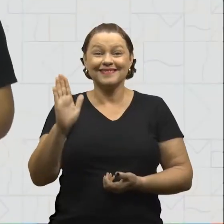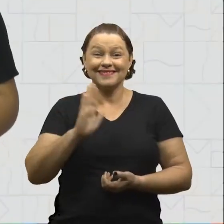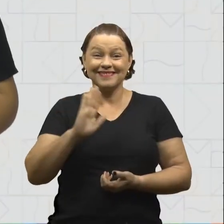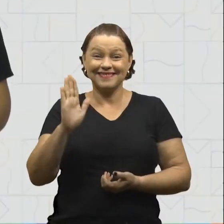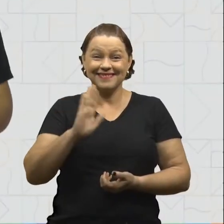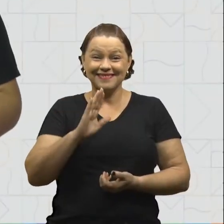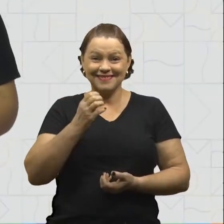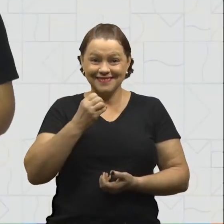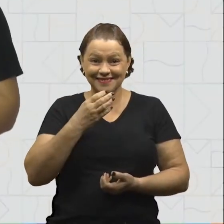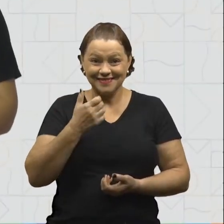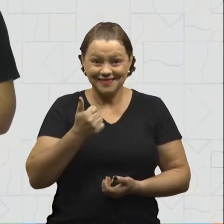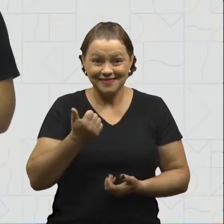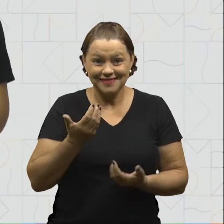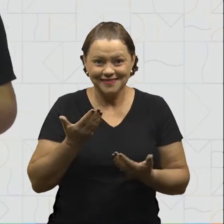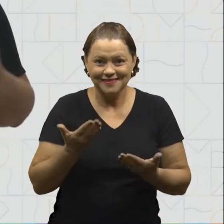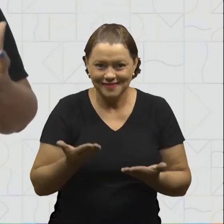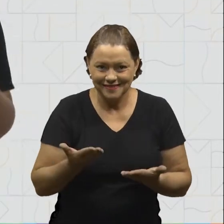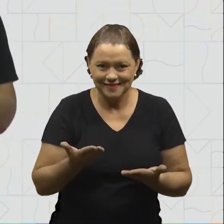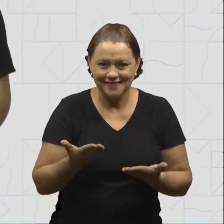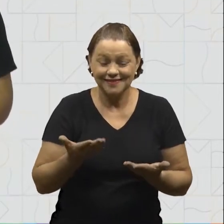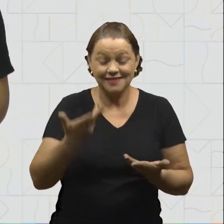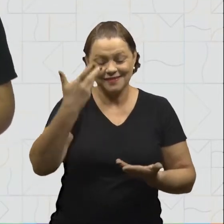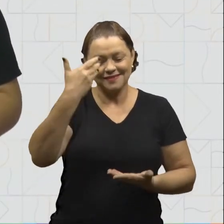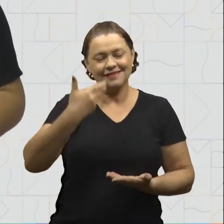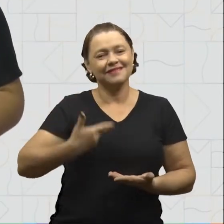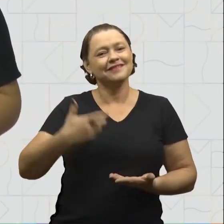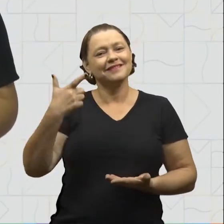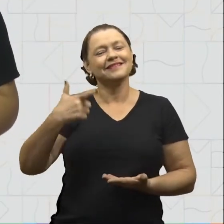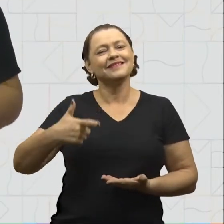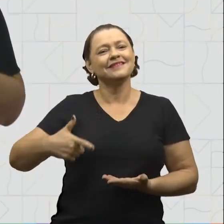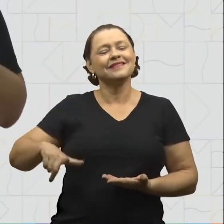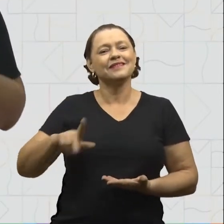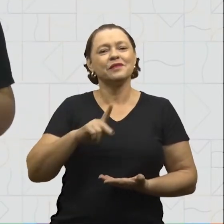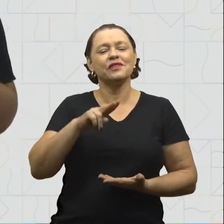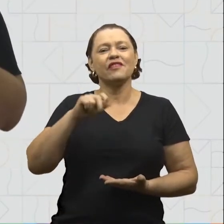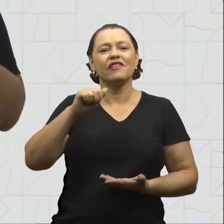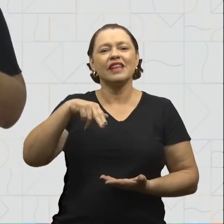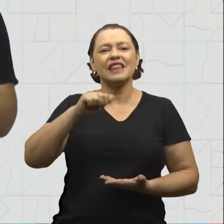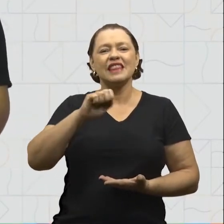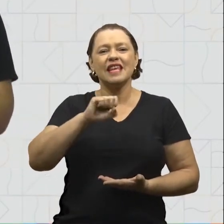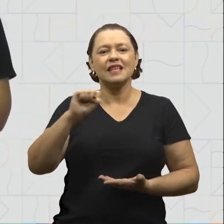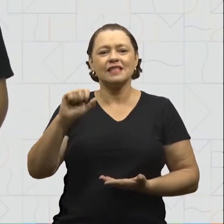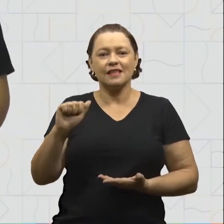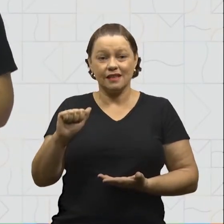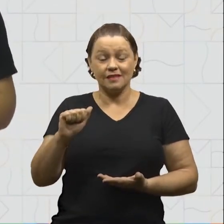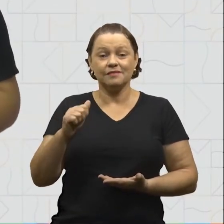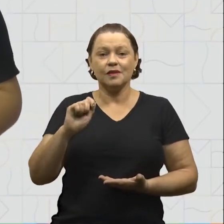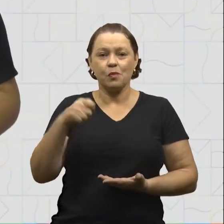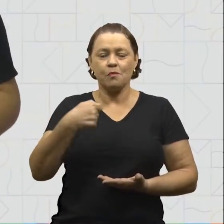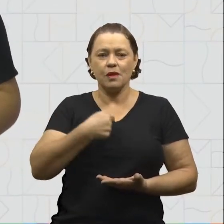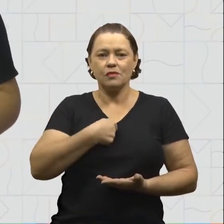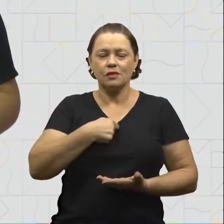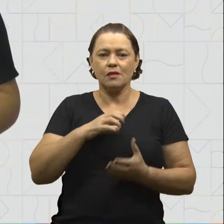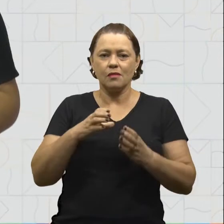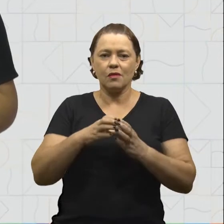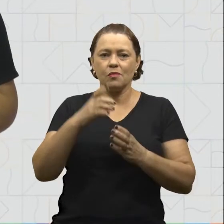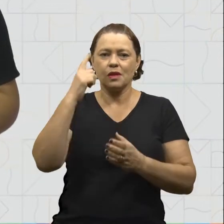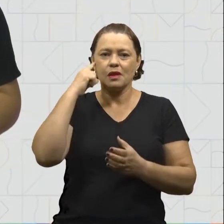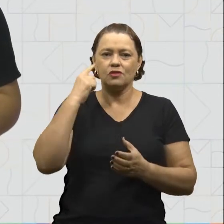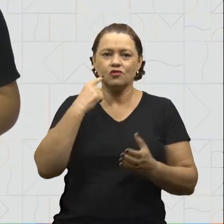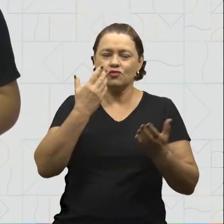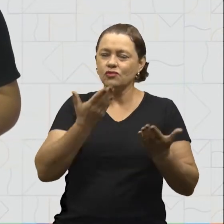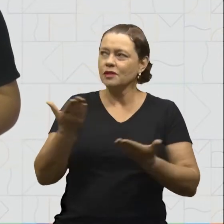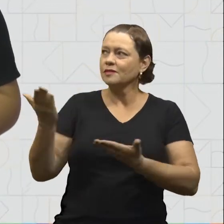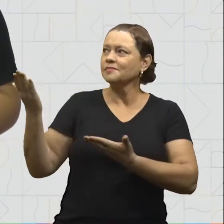Oi, tudo bem com você? Olha eu aqui novamente, professora Vanessa. O meu sinal na